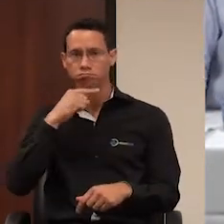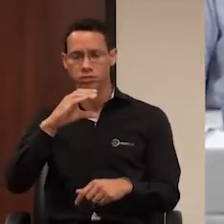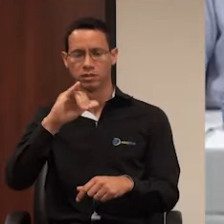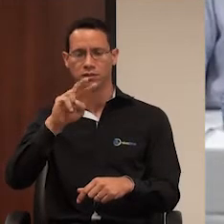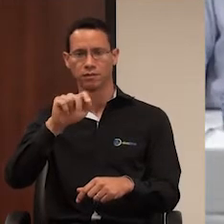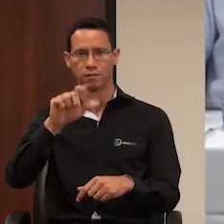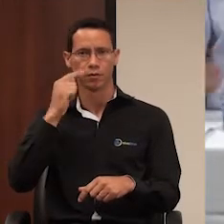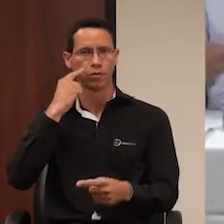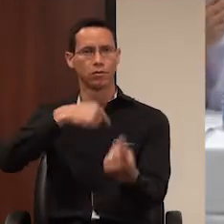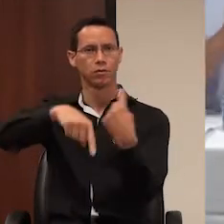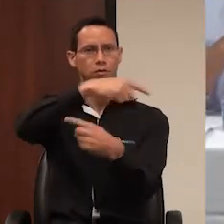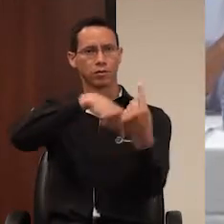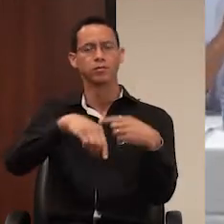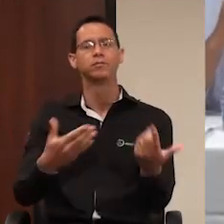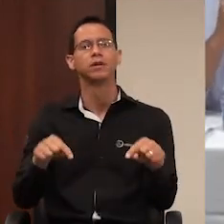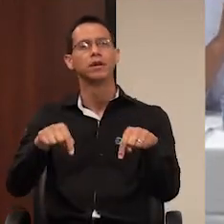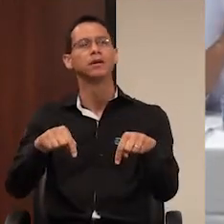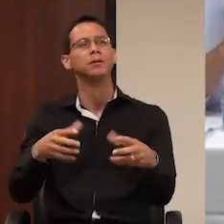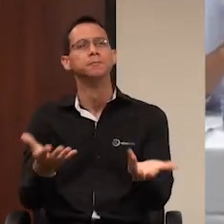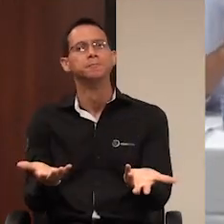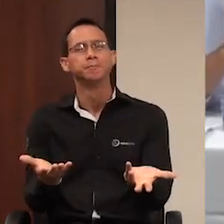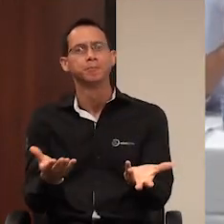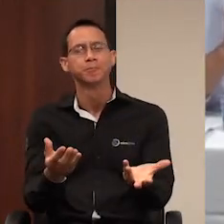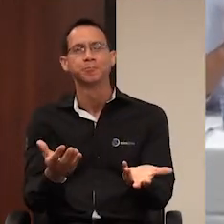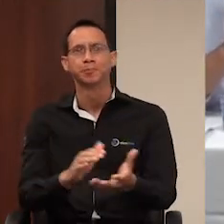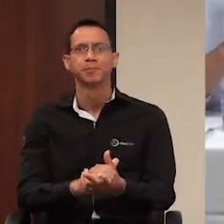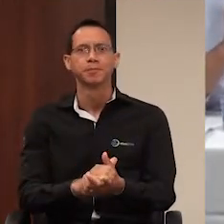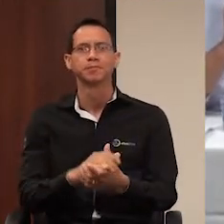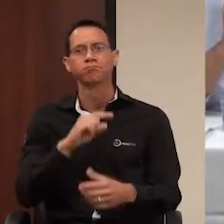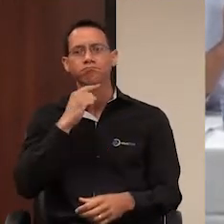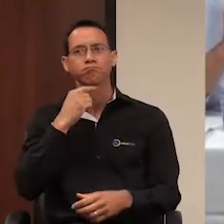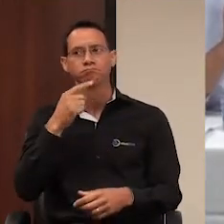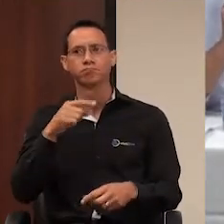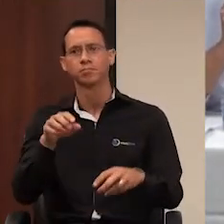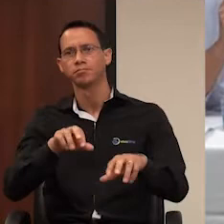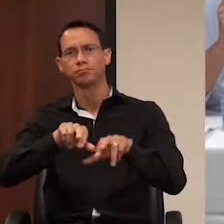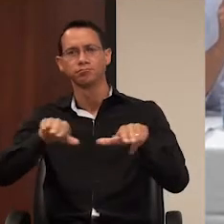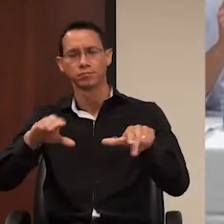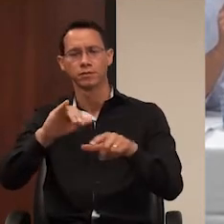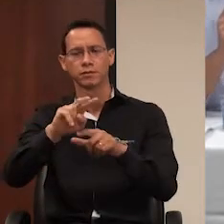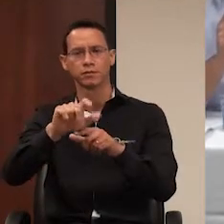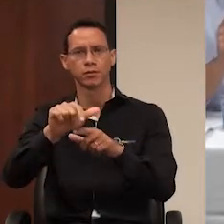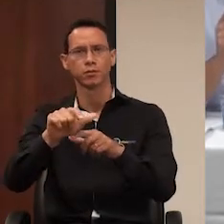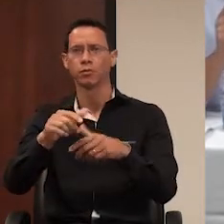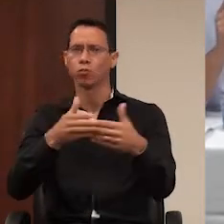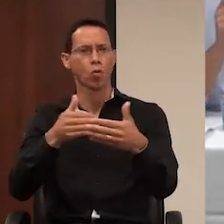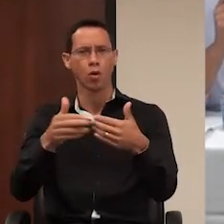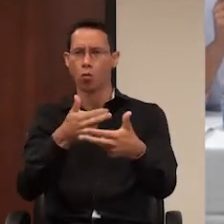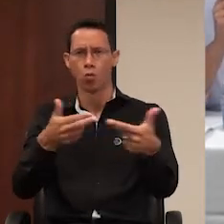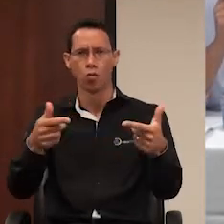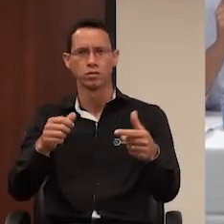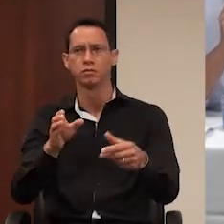da vida civil, e aqui, olha como isso é genérico, né? Ela é incapaz de praticar os atos da vida civil. Quer dizer, ela não pode praticar qualquer ato da vida